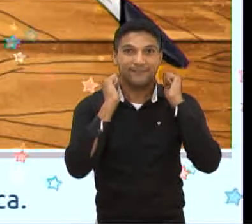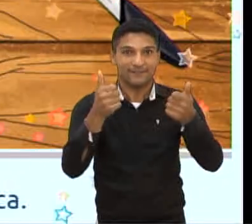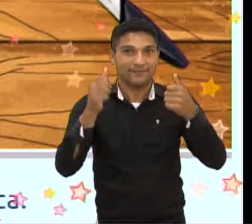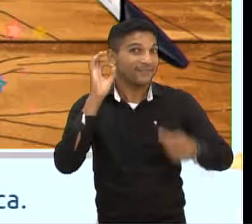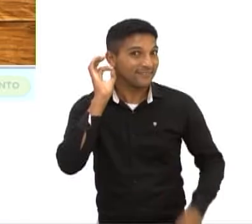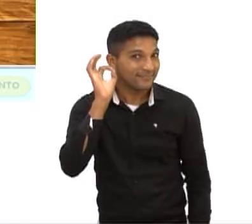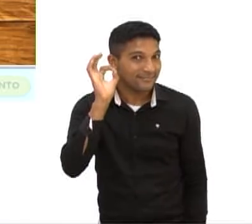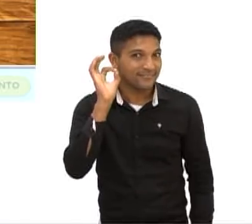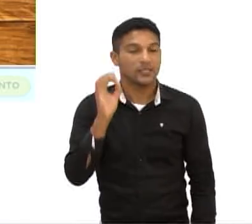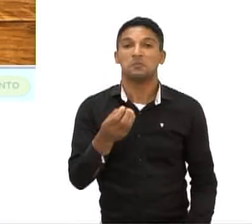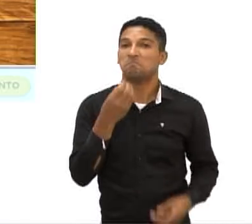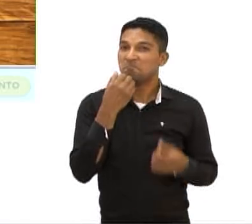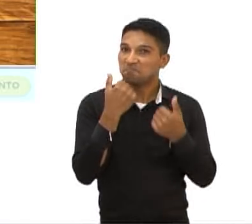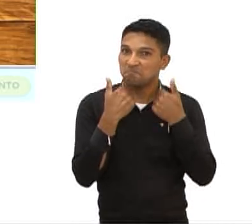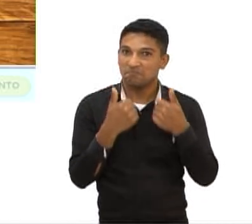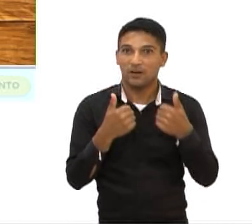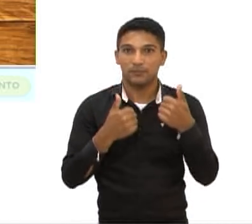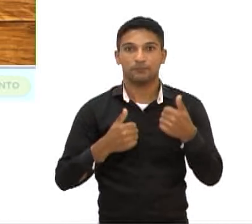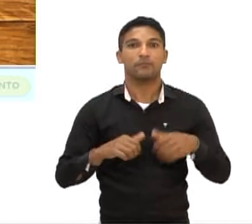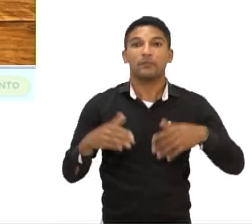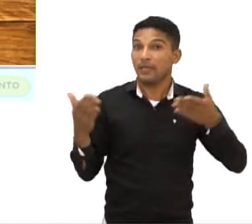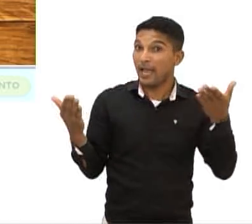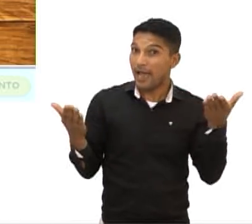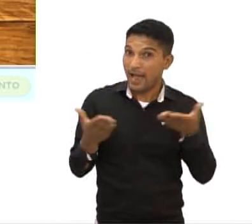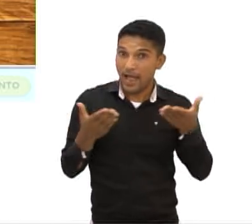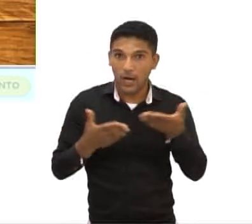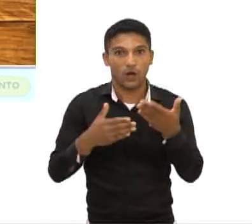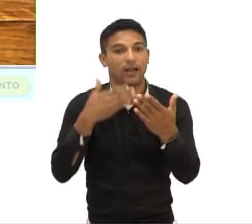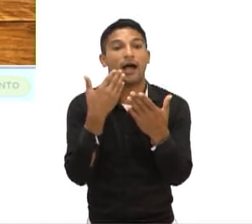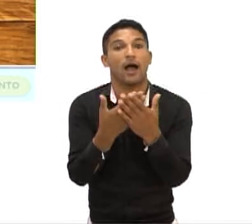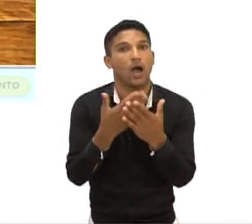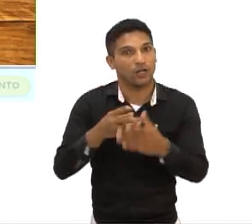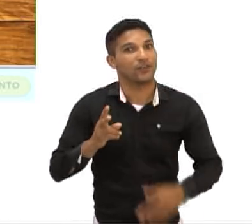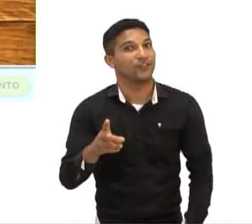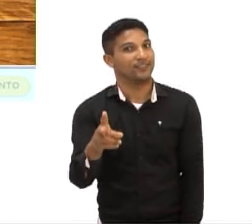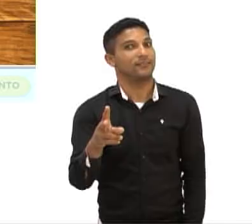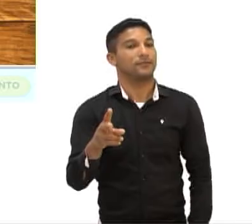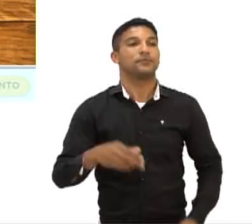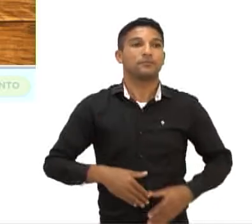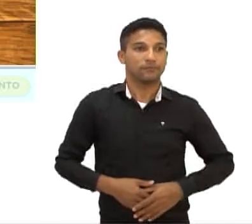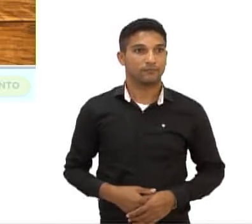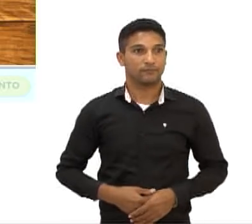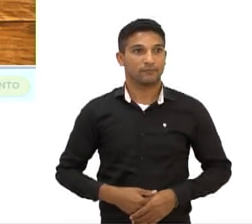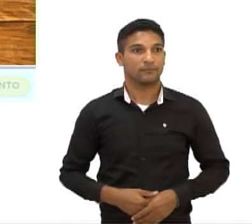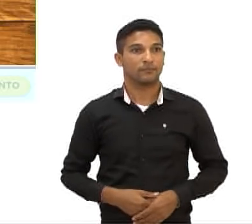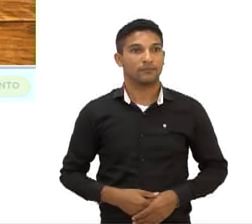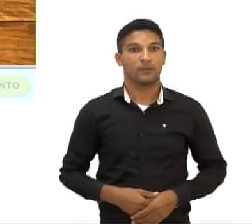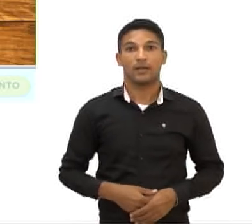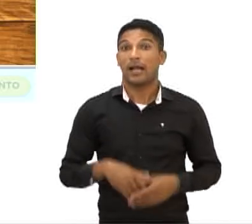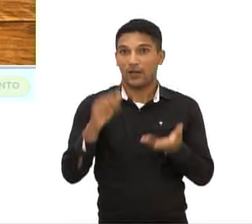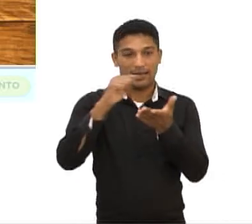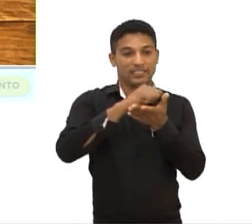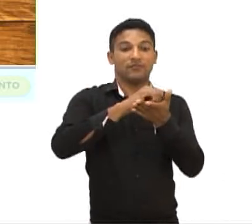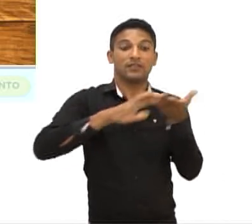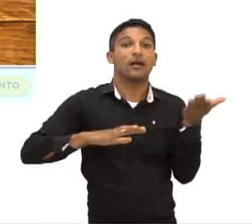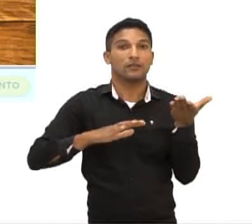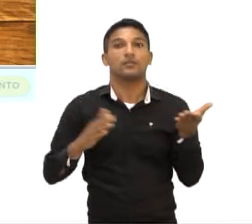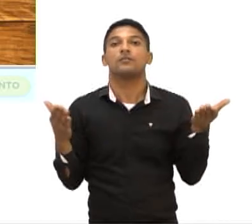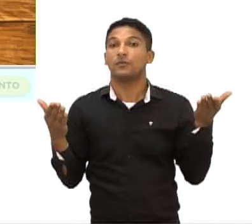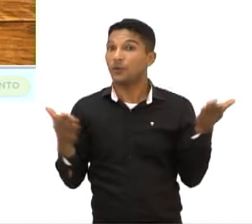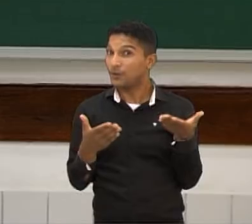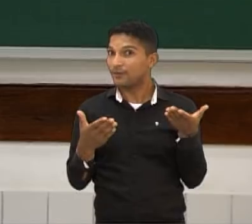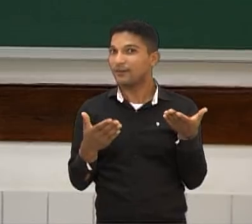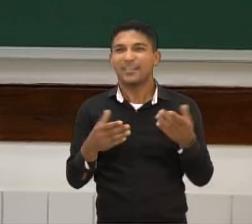Ótimo! Muito bem, então agora vamos voltar para a nossa aula e verificar quais são os nossos exercícios de hoje,